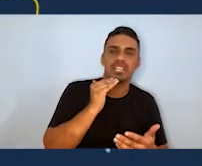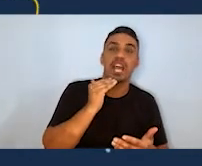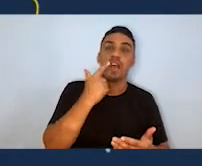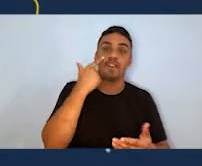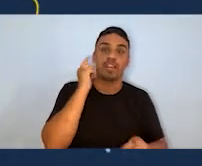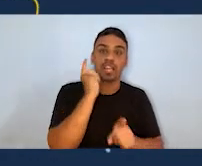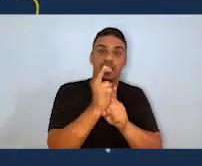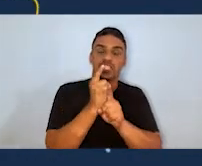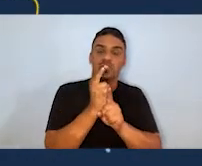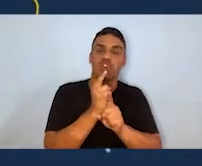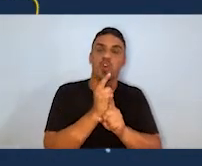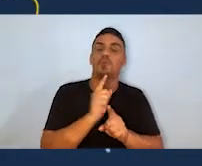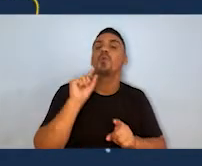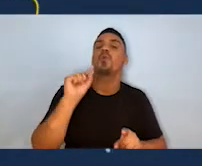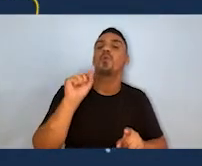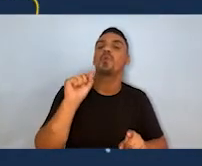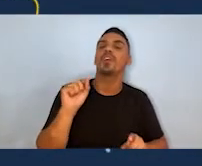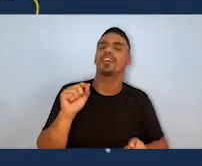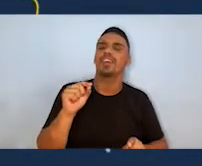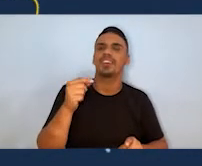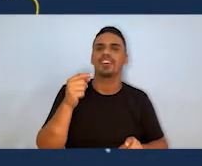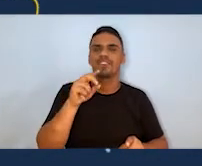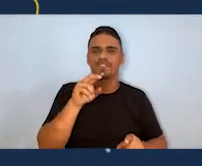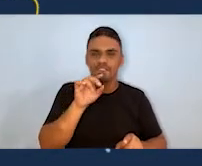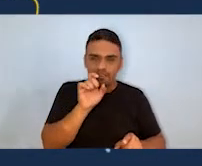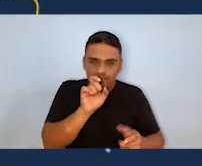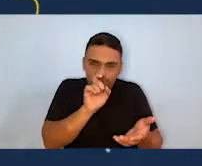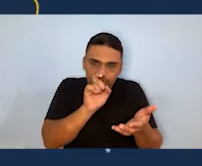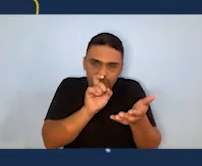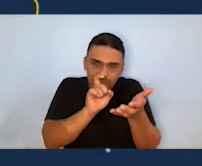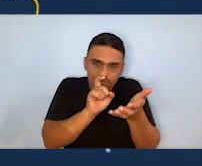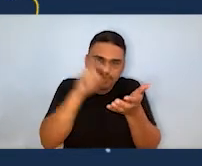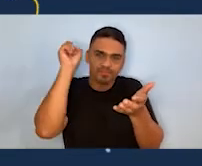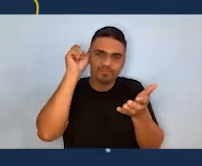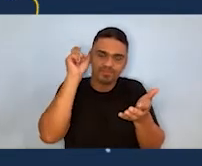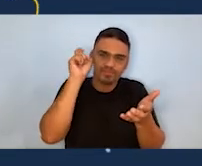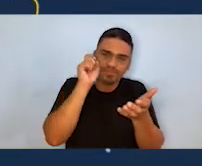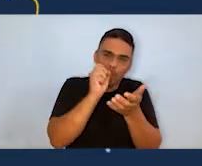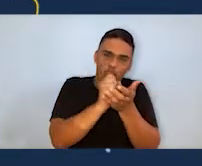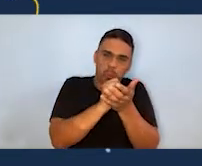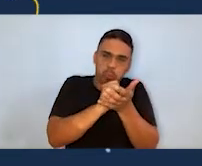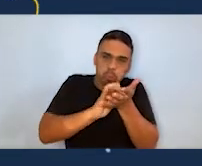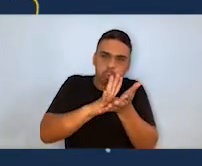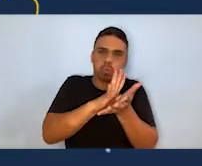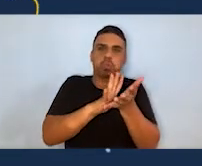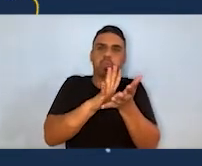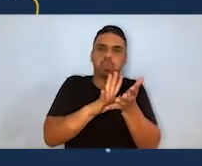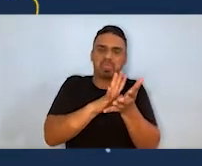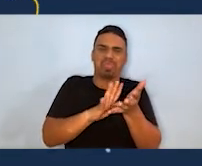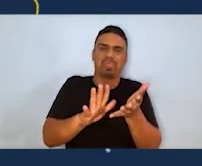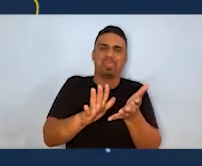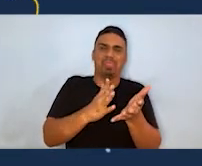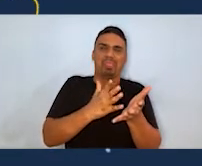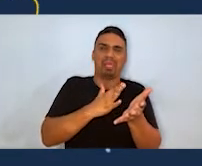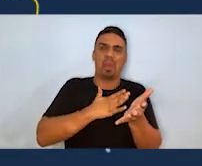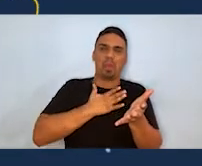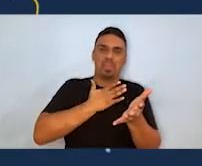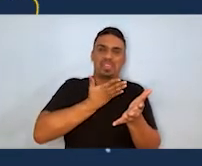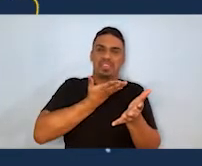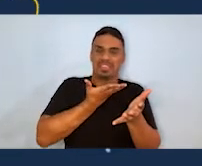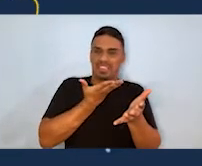você descobre que você vai clicar um pontinho e você cria uma mancha horrível que você